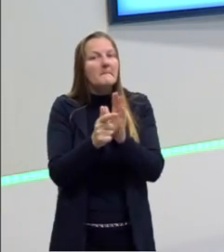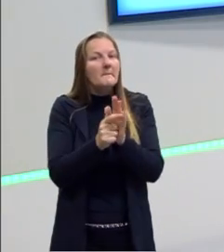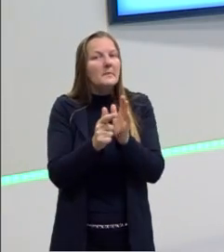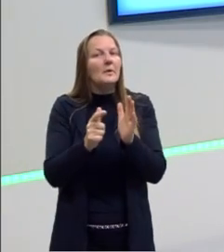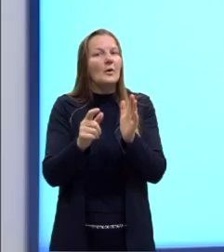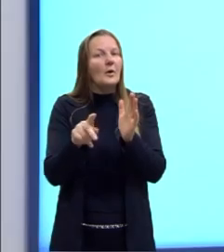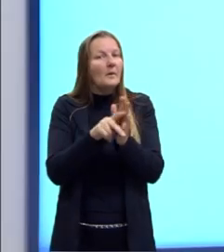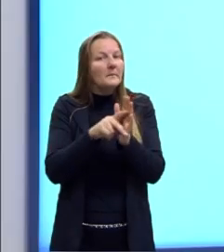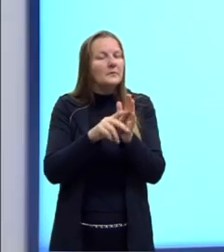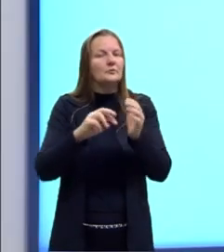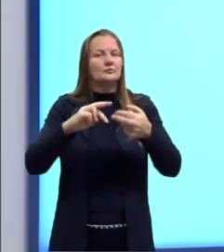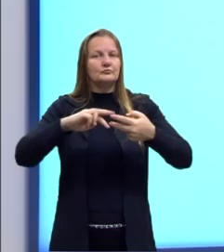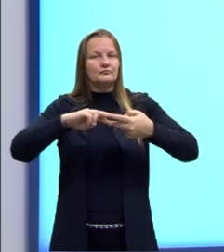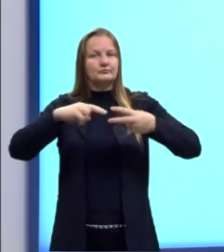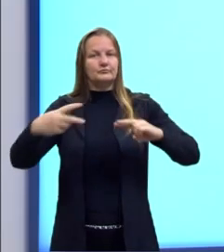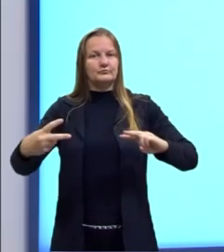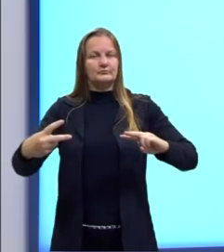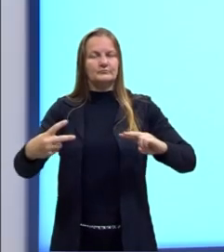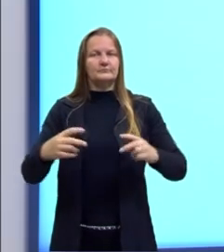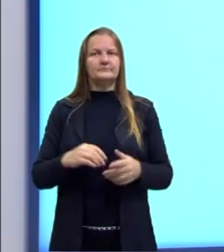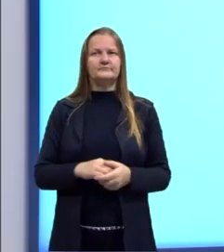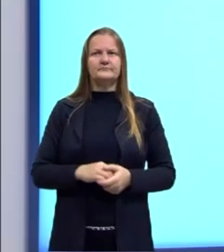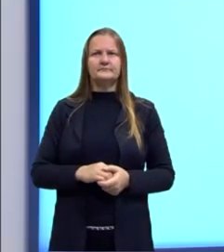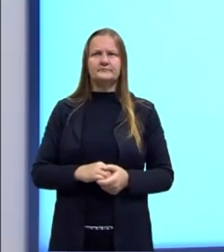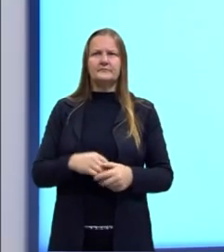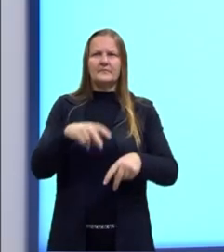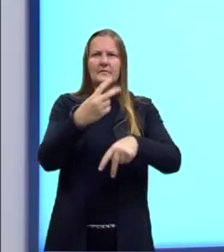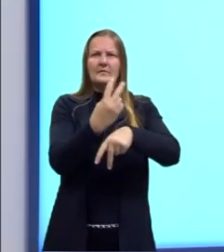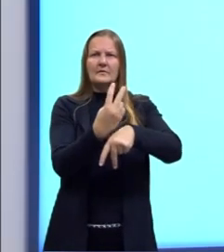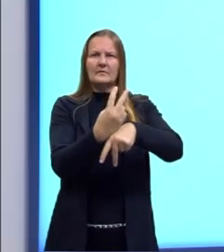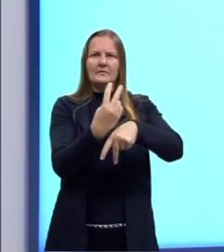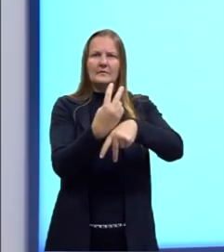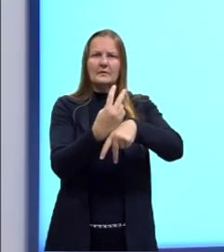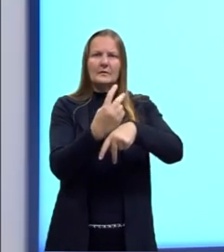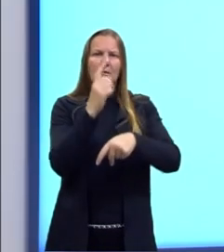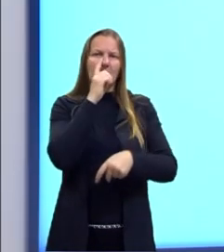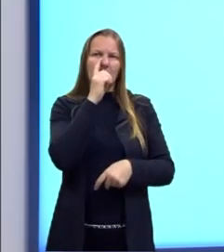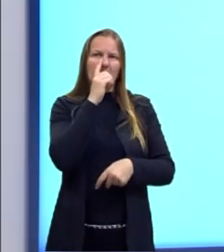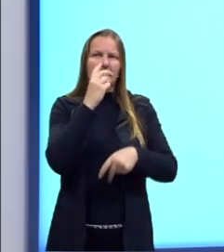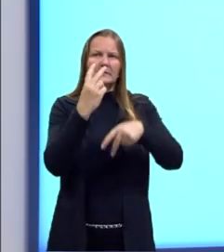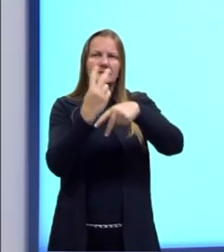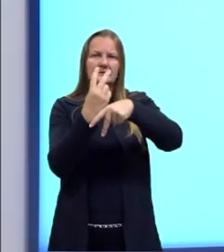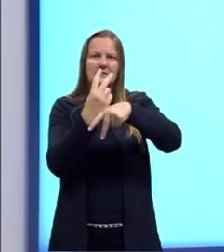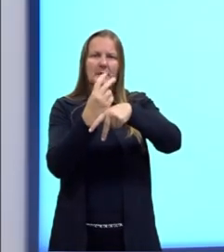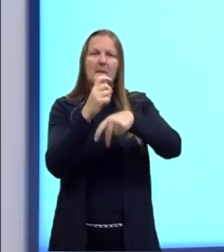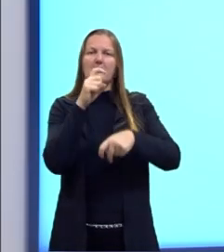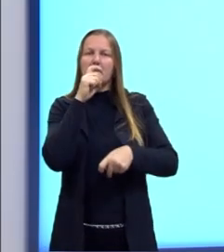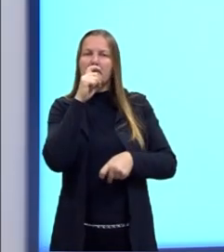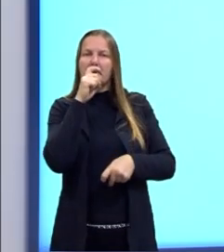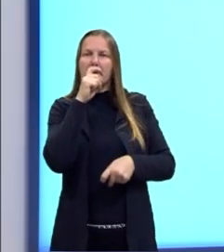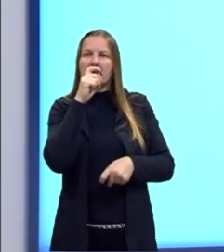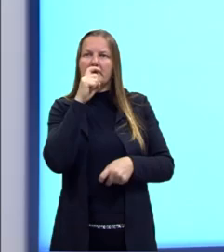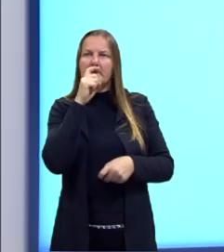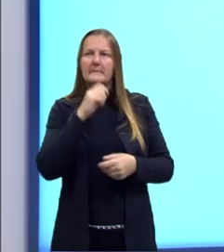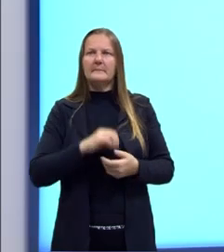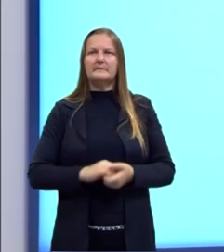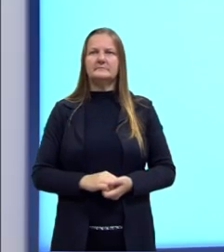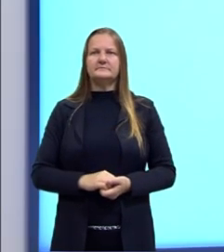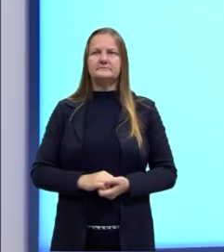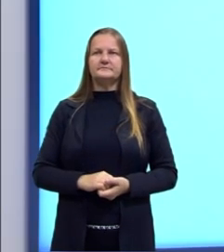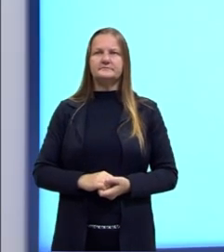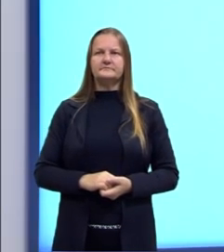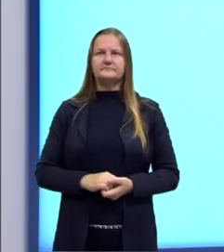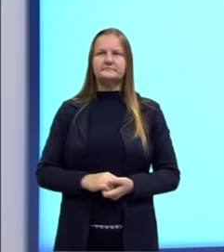bom aqui novamente né o par de cromossomos maternos femininos par de cromossomos masculinos